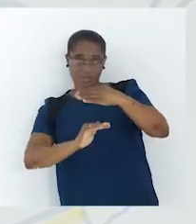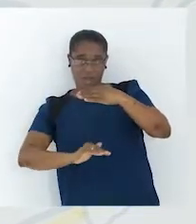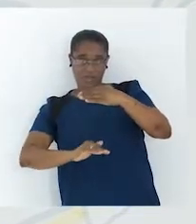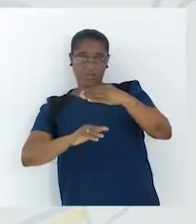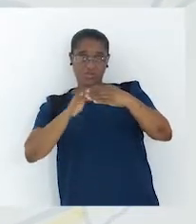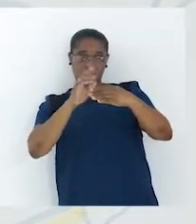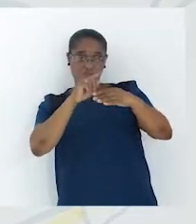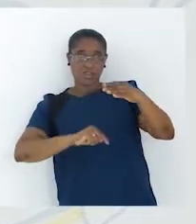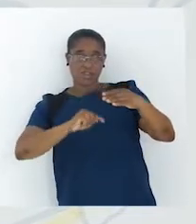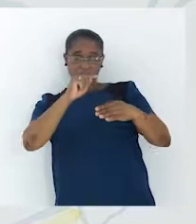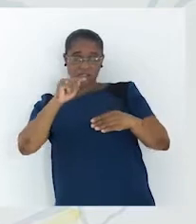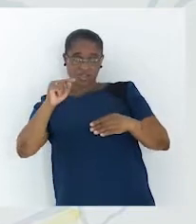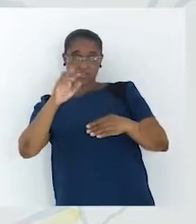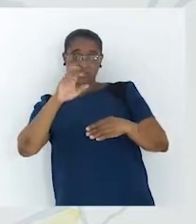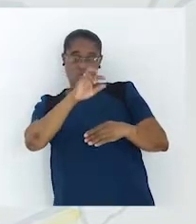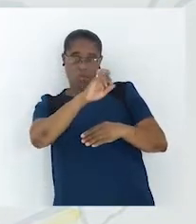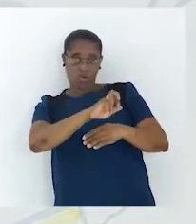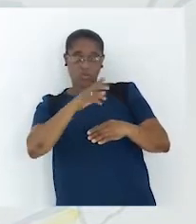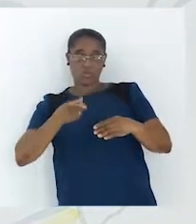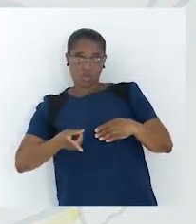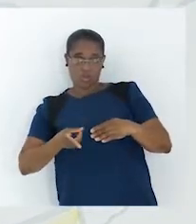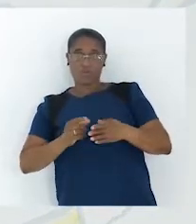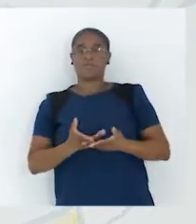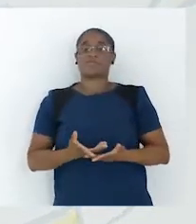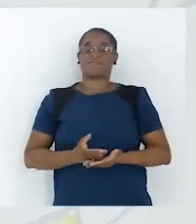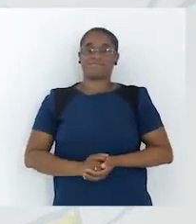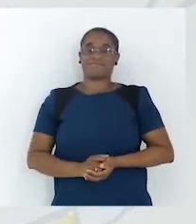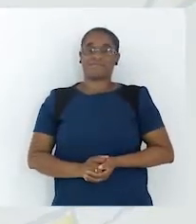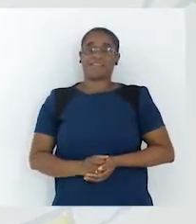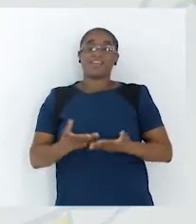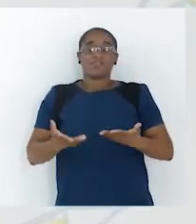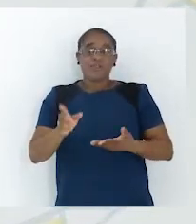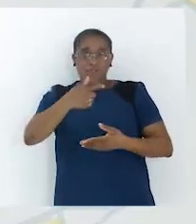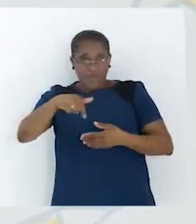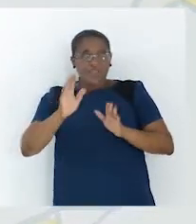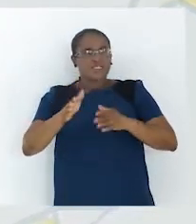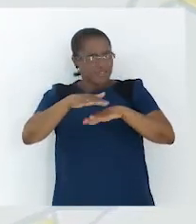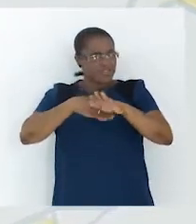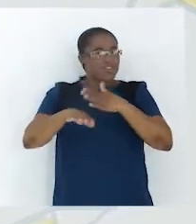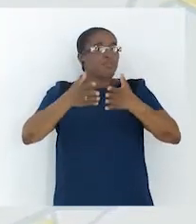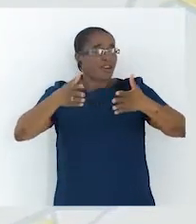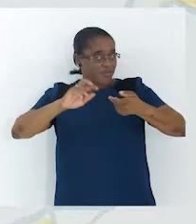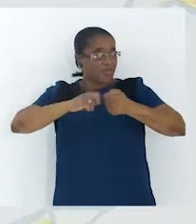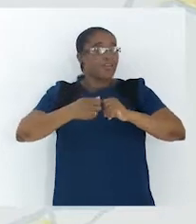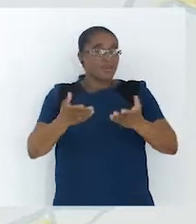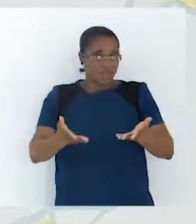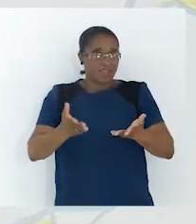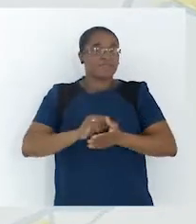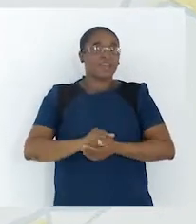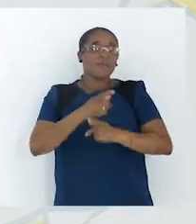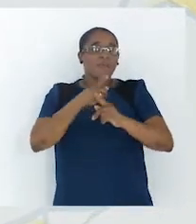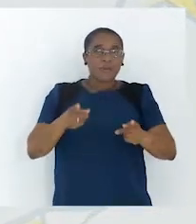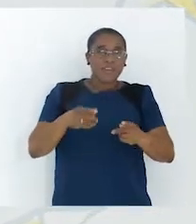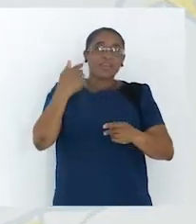raízes 8 de 9 é o já resolvemos um grande problema não é porque